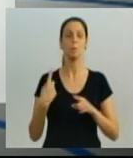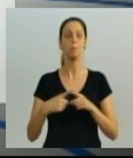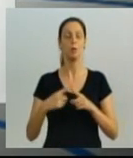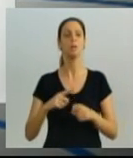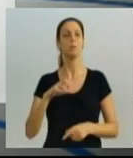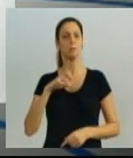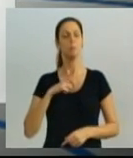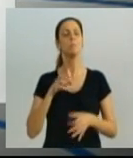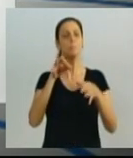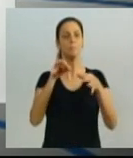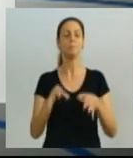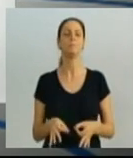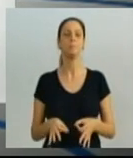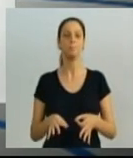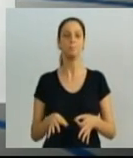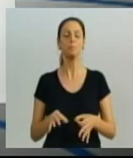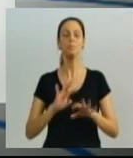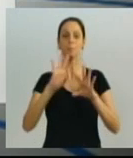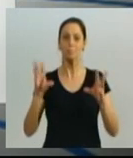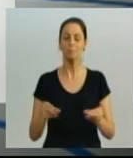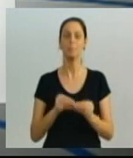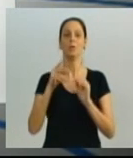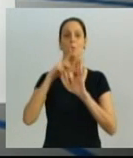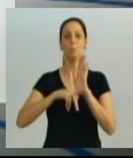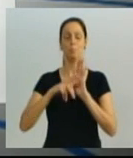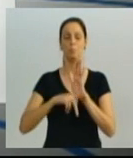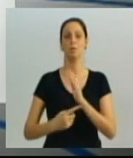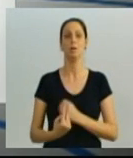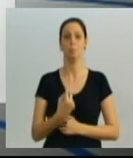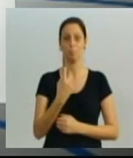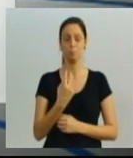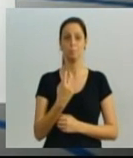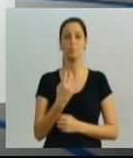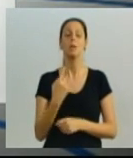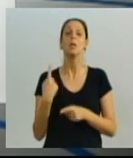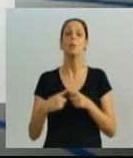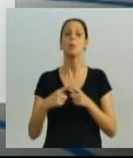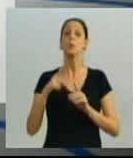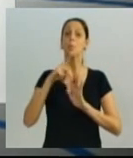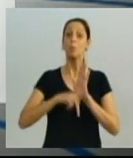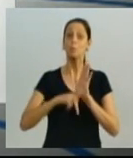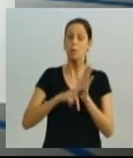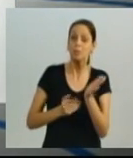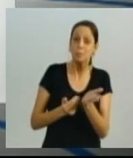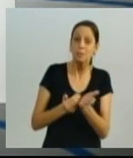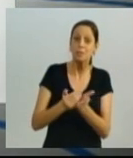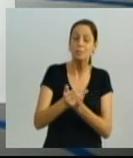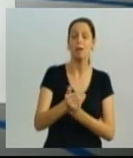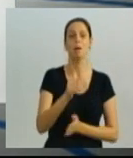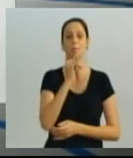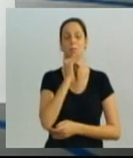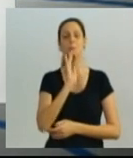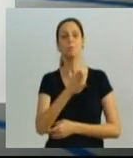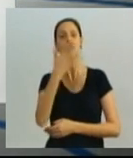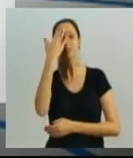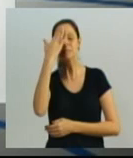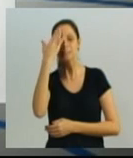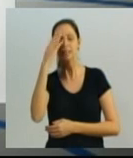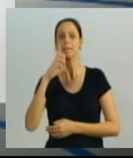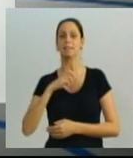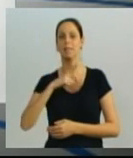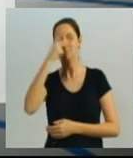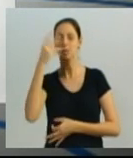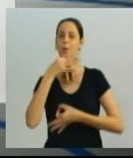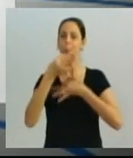de que o substitutivo global será necessário. Até porque, como eu disse, do projeto inicial, por exemplo, eu sei que já tem alguém sugerindo